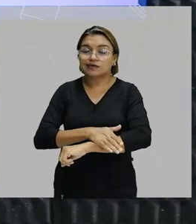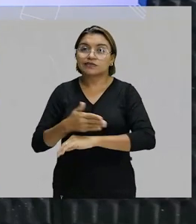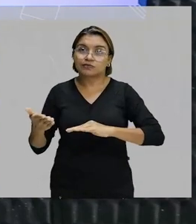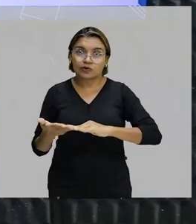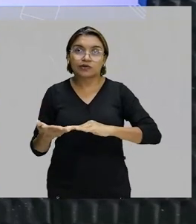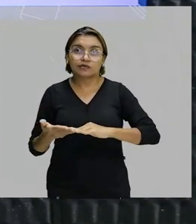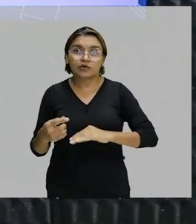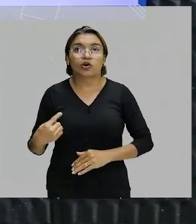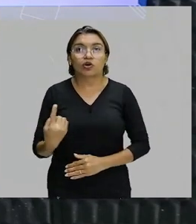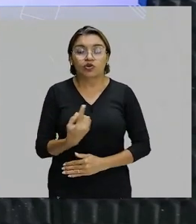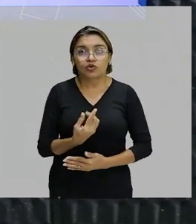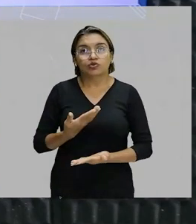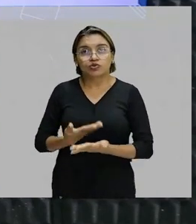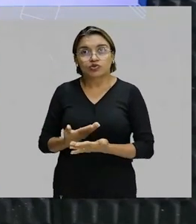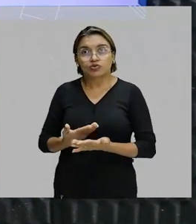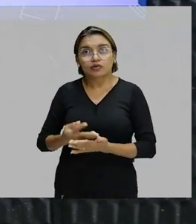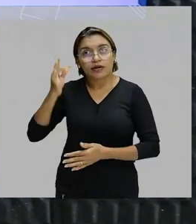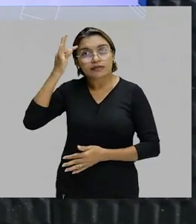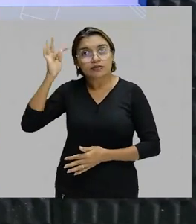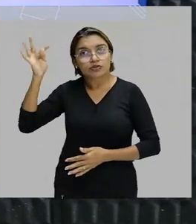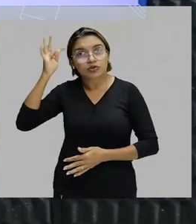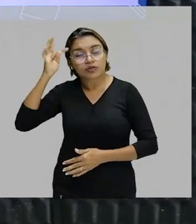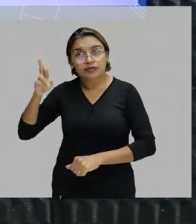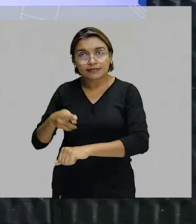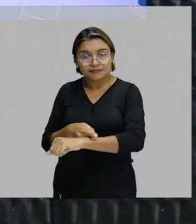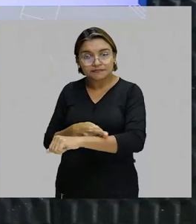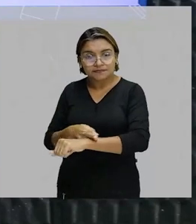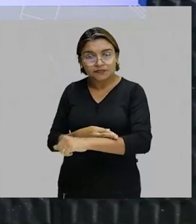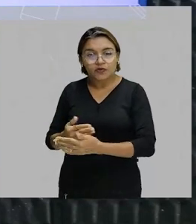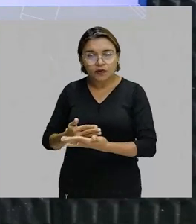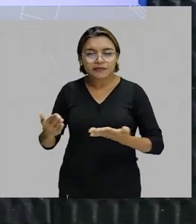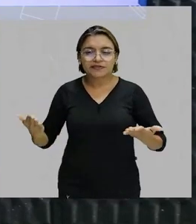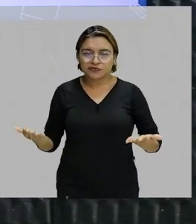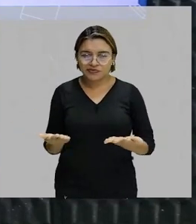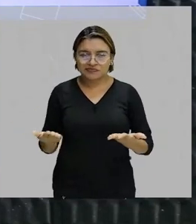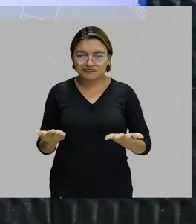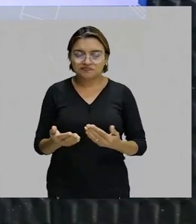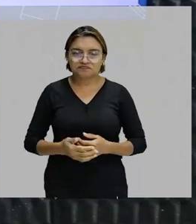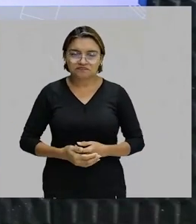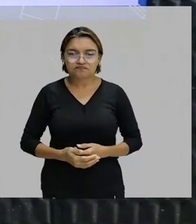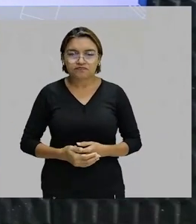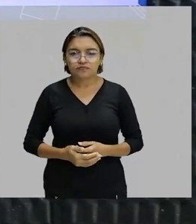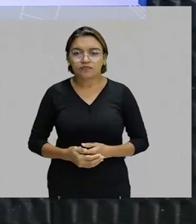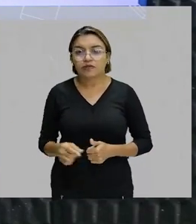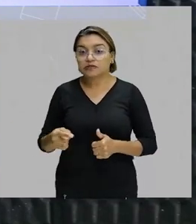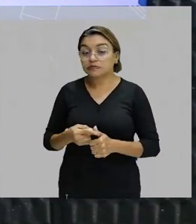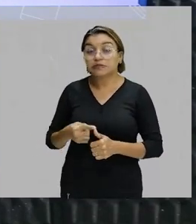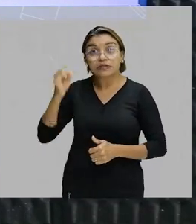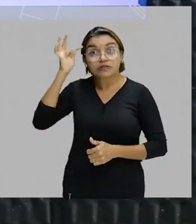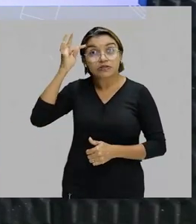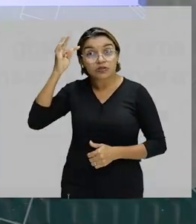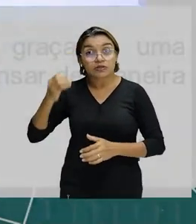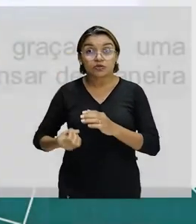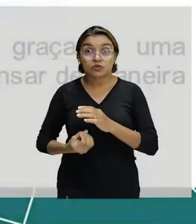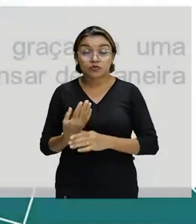gente vai estudar nas teorias raciais que vai começar Inclusive a partir de agora como uma das primeiras teorias que surgiu na